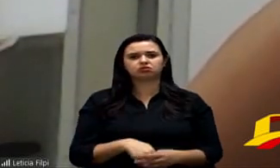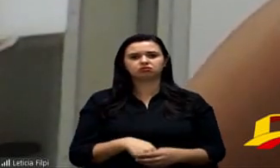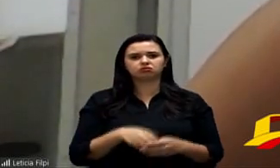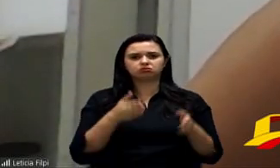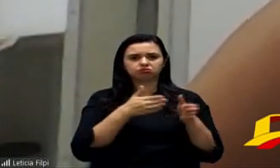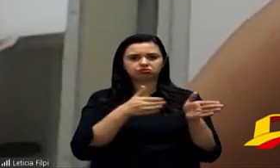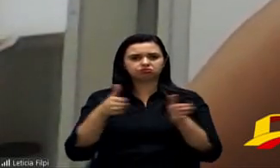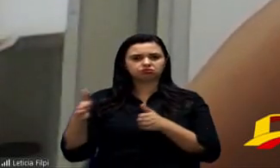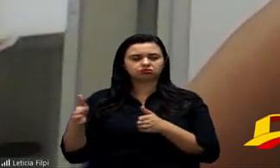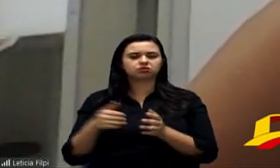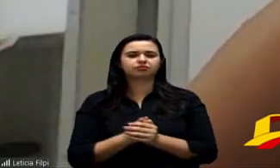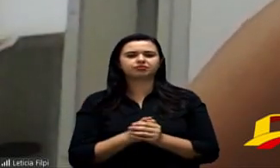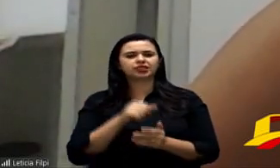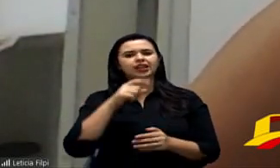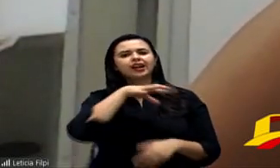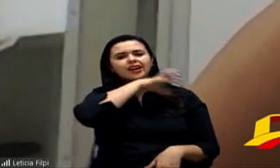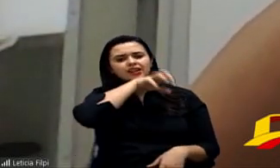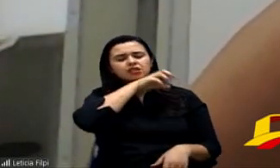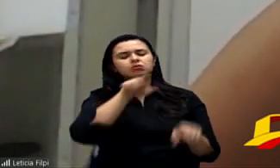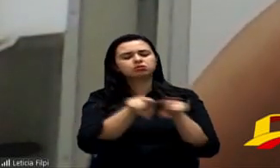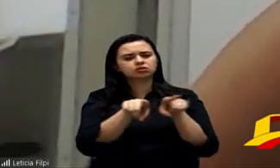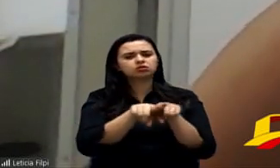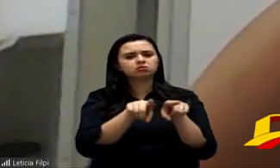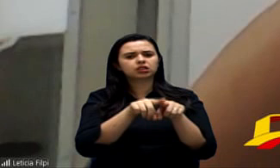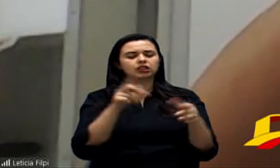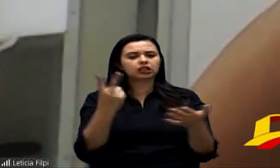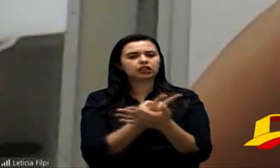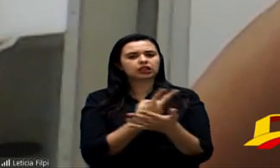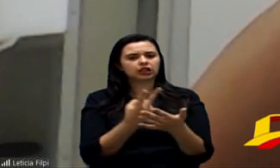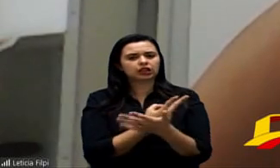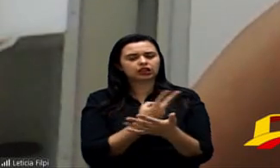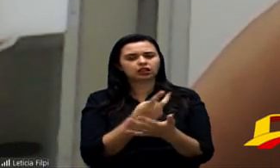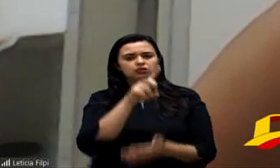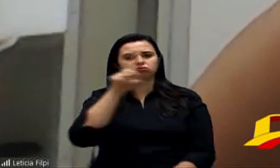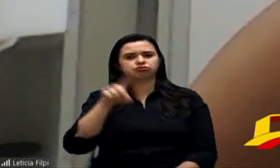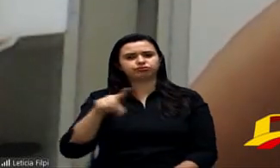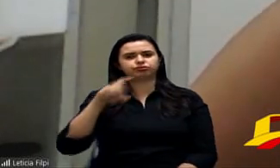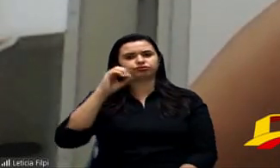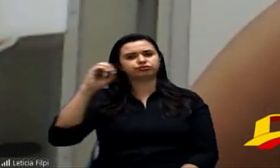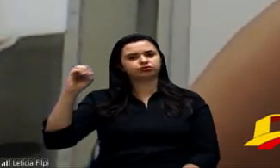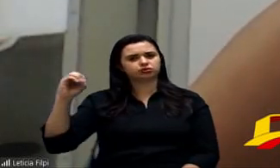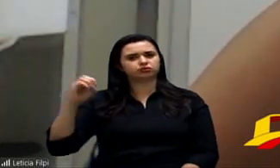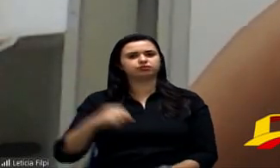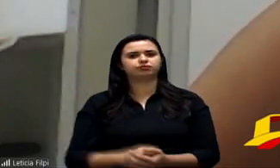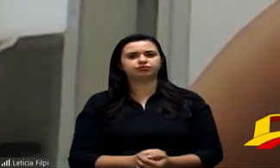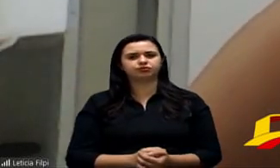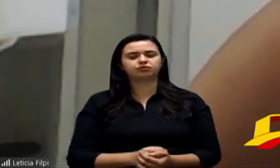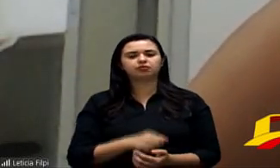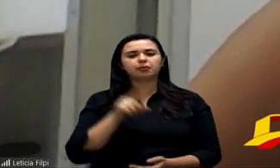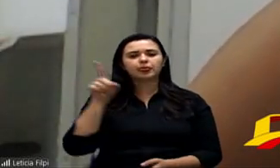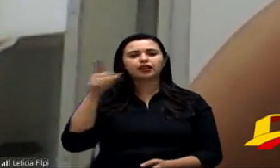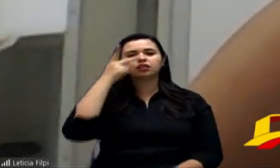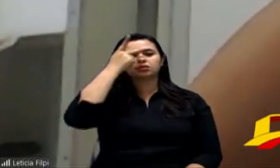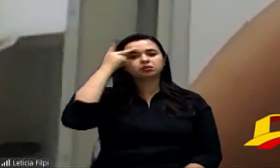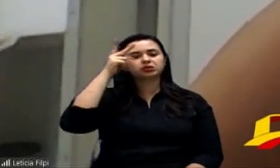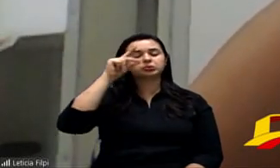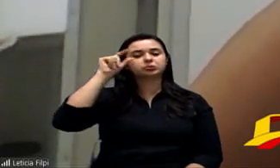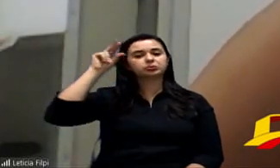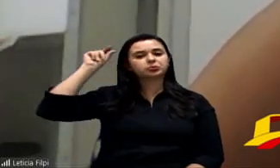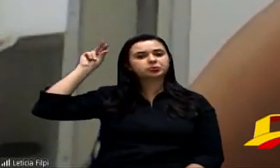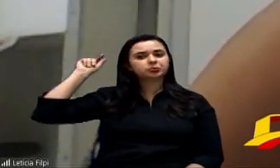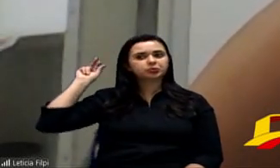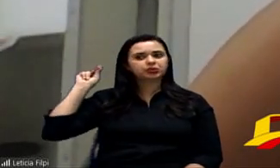também. Aqueles humanos que estavam no zoológico da Bélgica até 1957 também envelheceram. E assim que